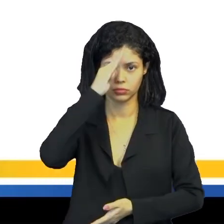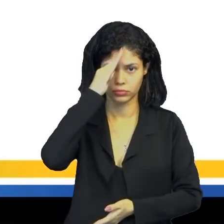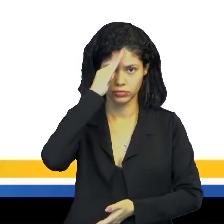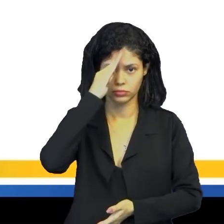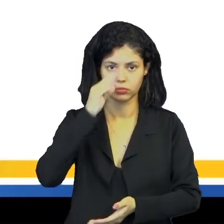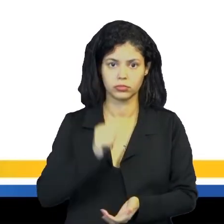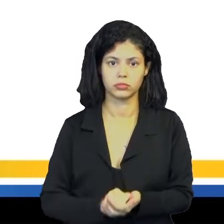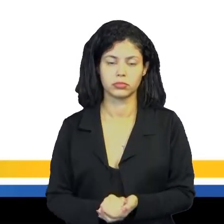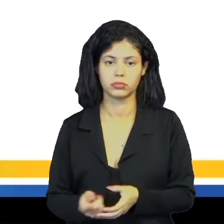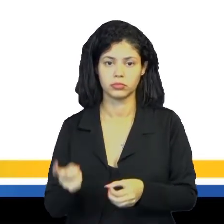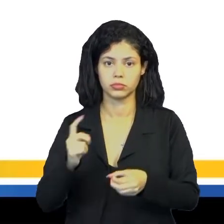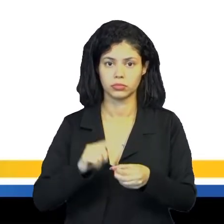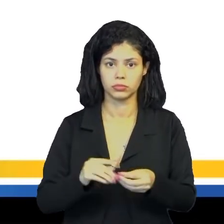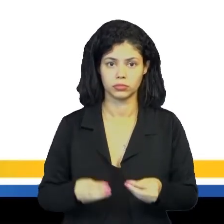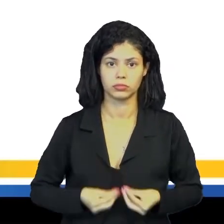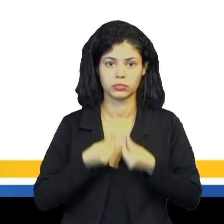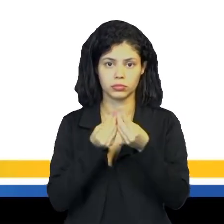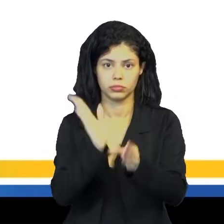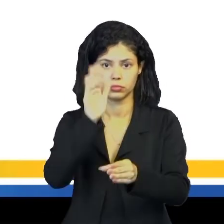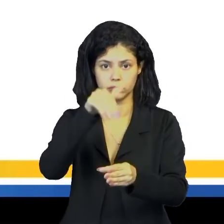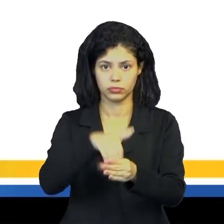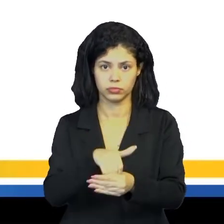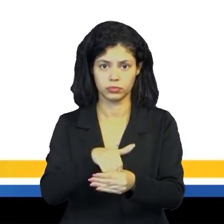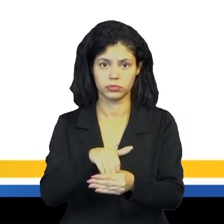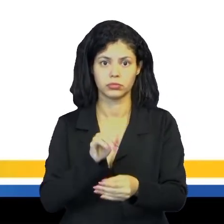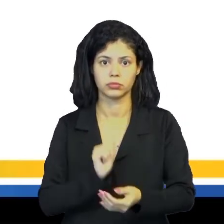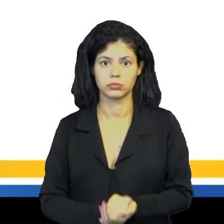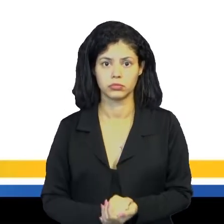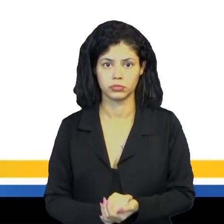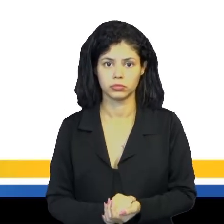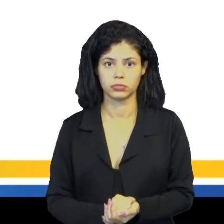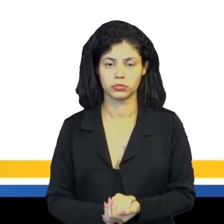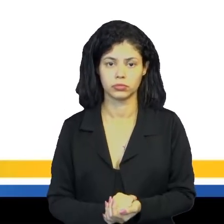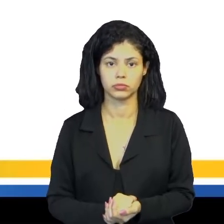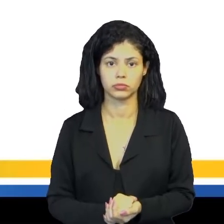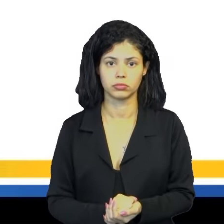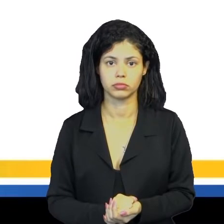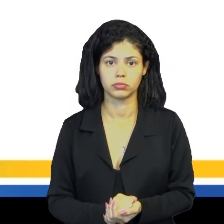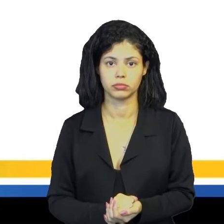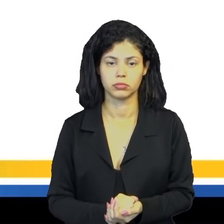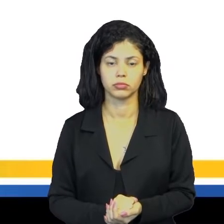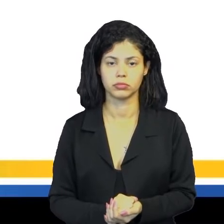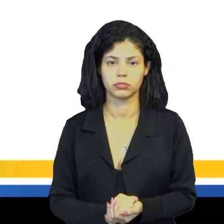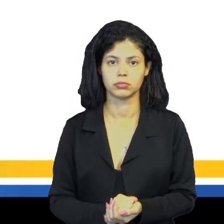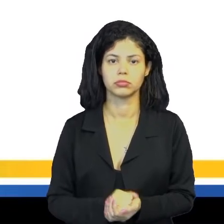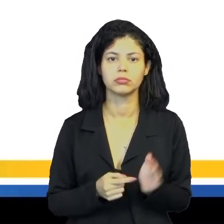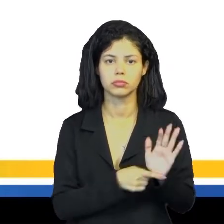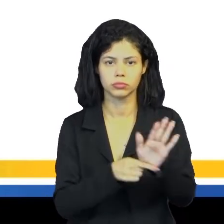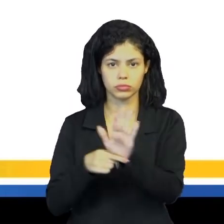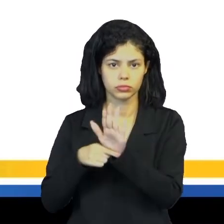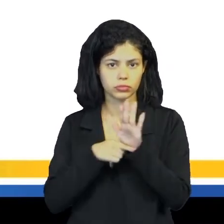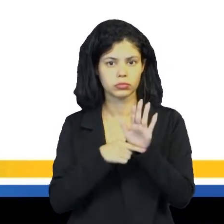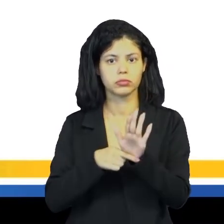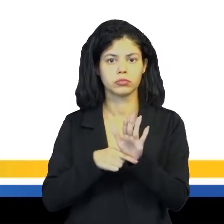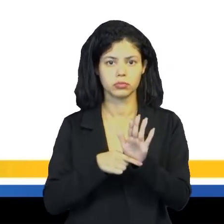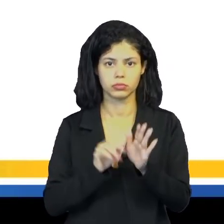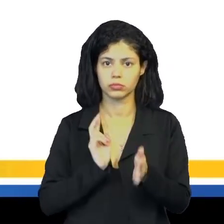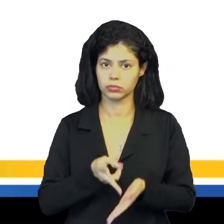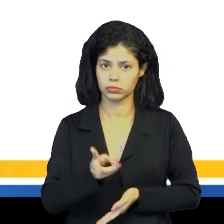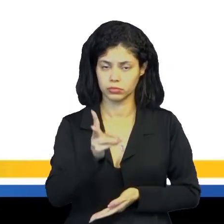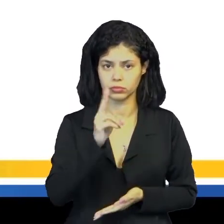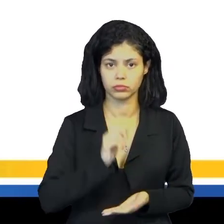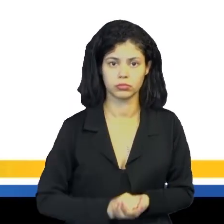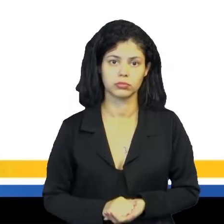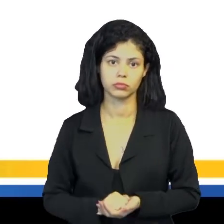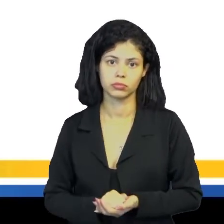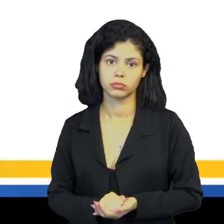de volta, esse coronel devolvia os votos para o prefeito que devolvia esses votos aí para representantes da oligarquia, e essas